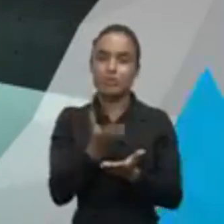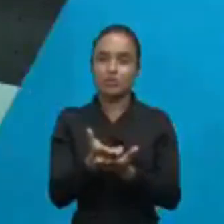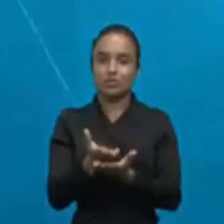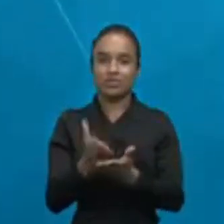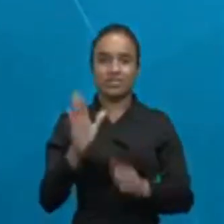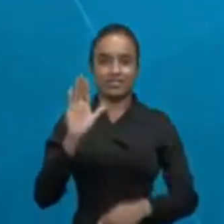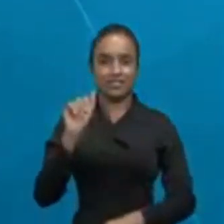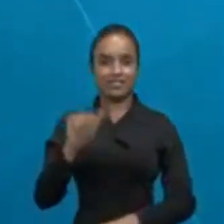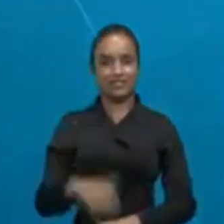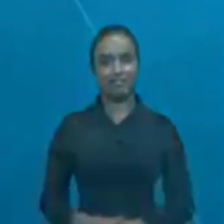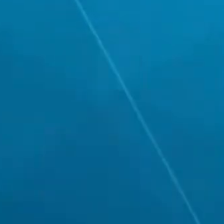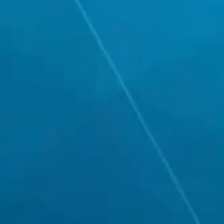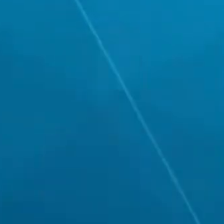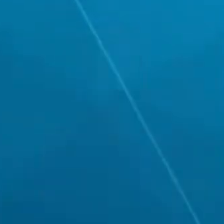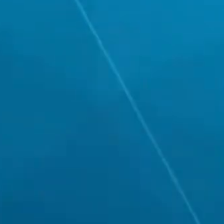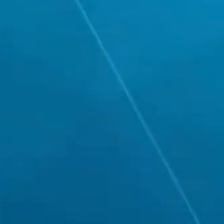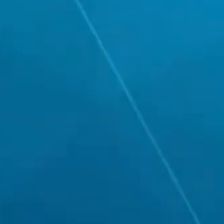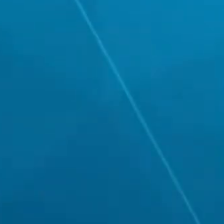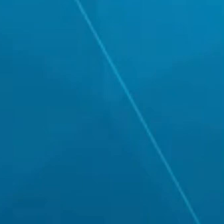mais!